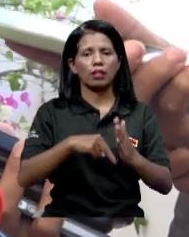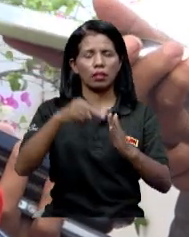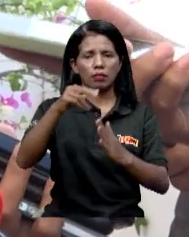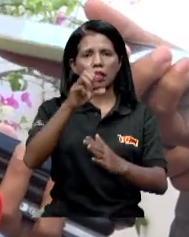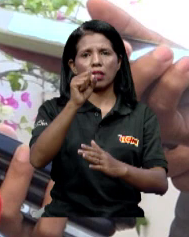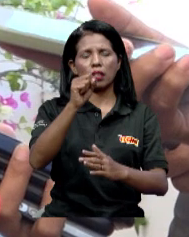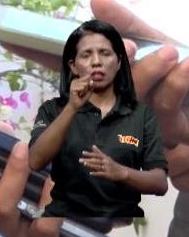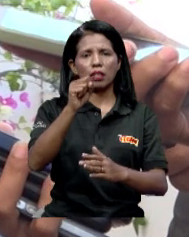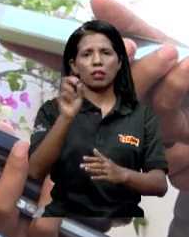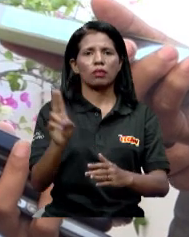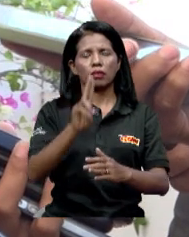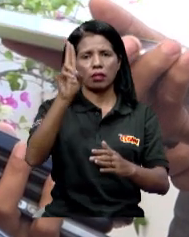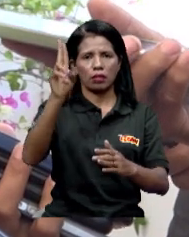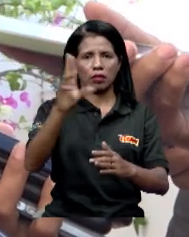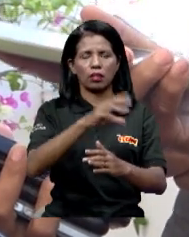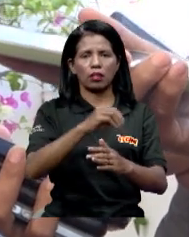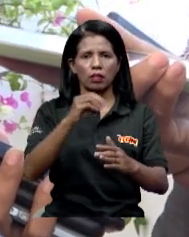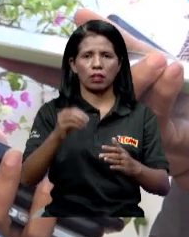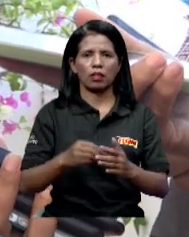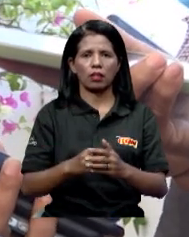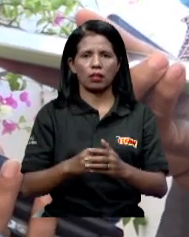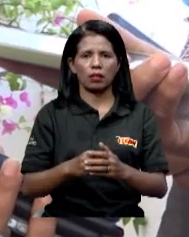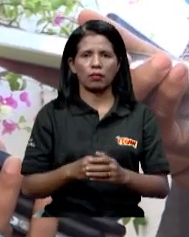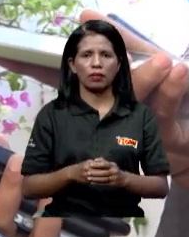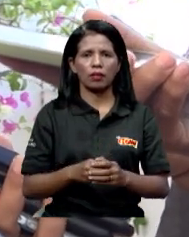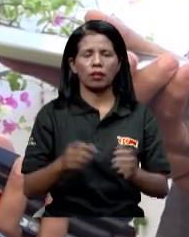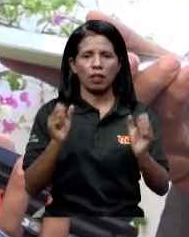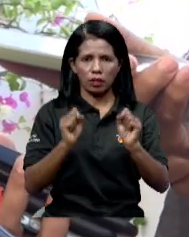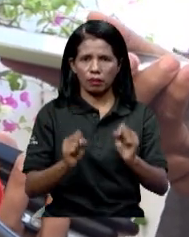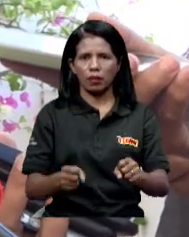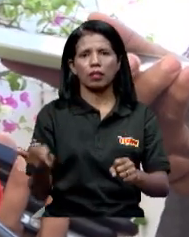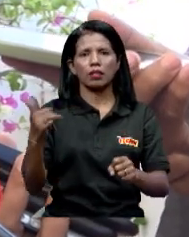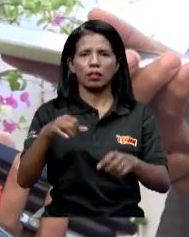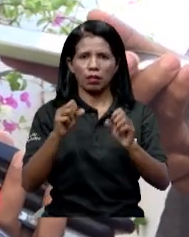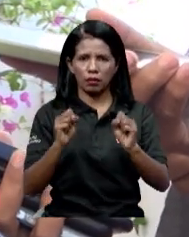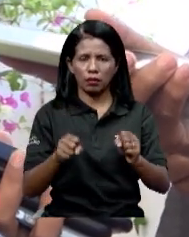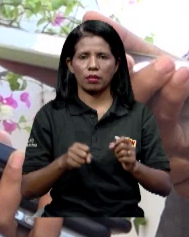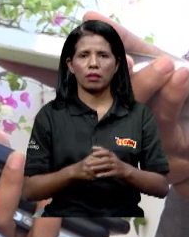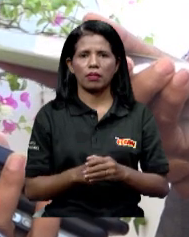ensino secundário, básico secundário, atunune.